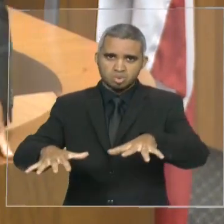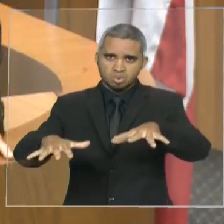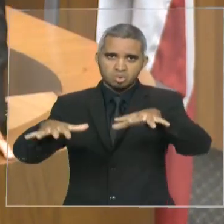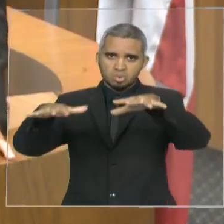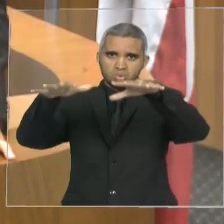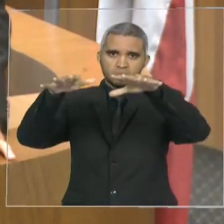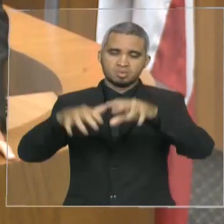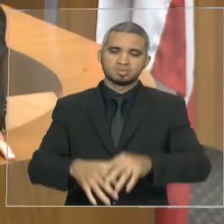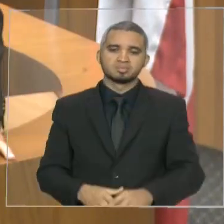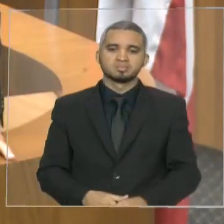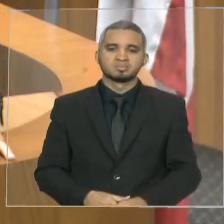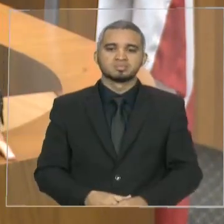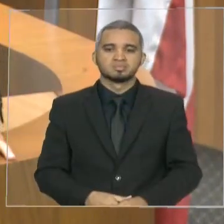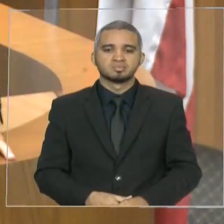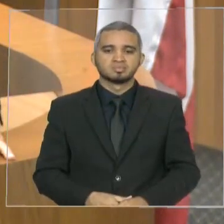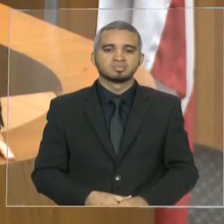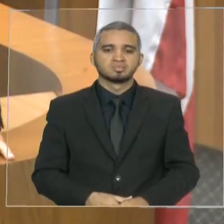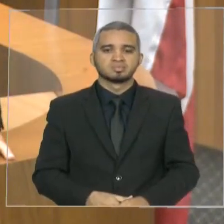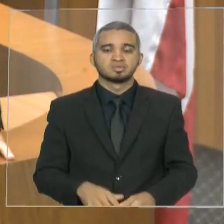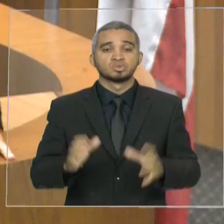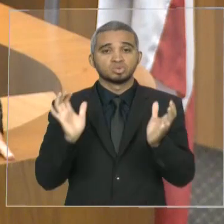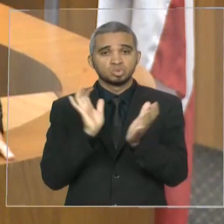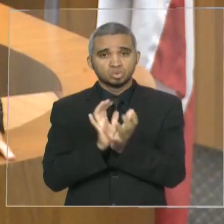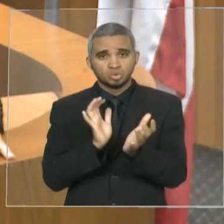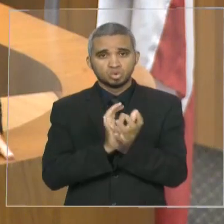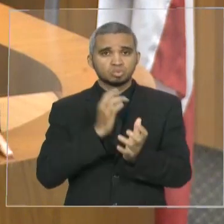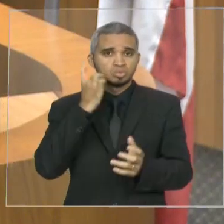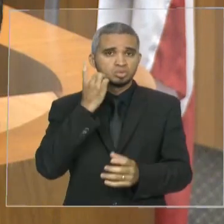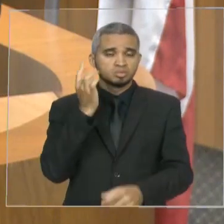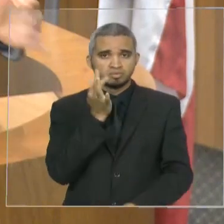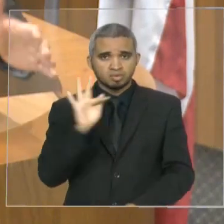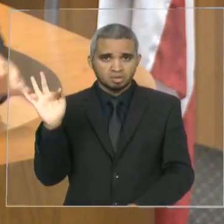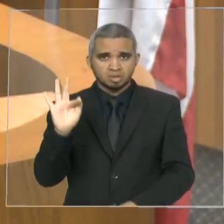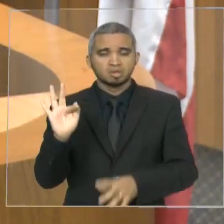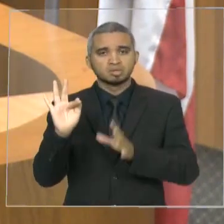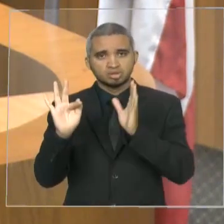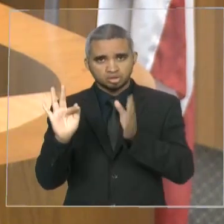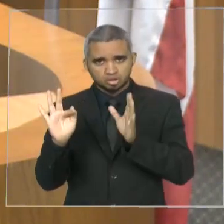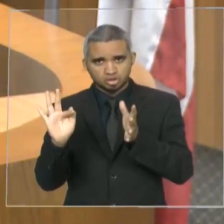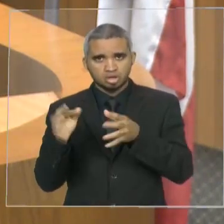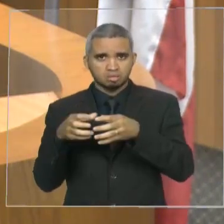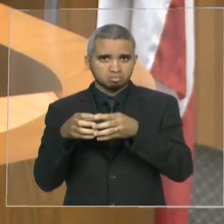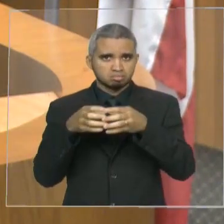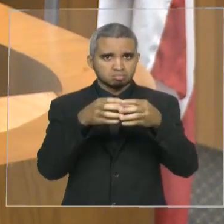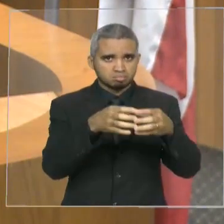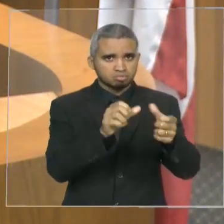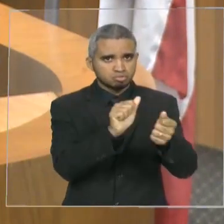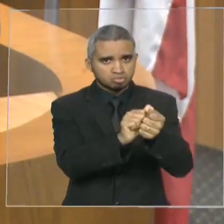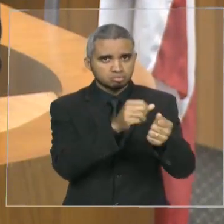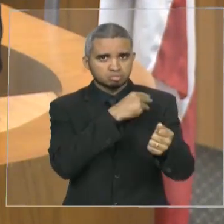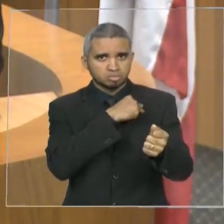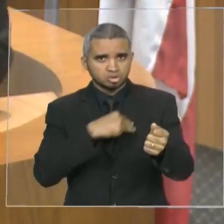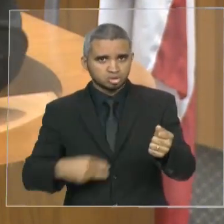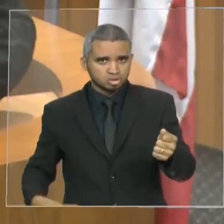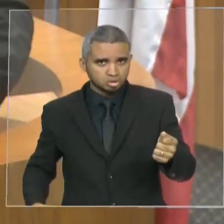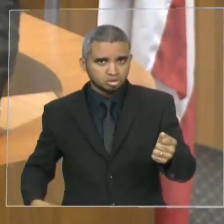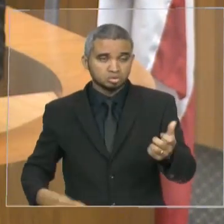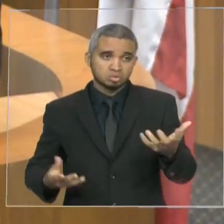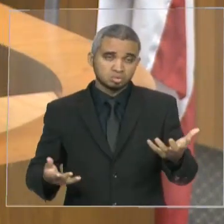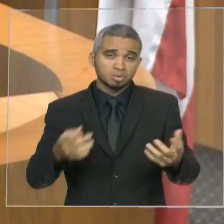teve com o ministro, também reivindicando. E ontem, juntamente com o senador João